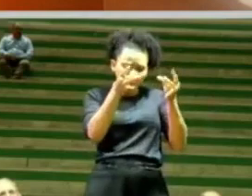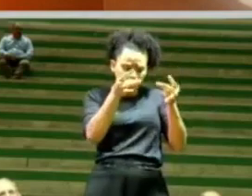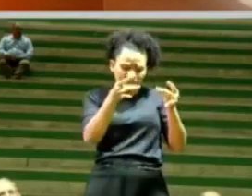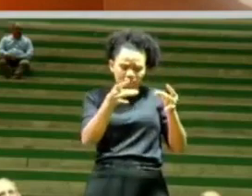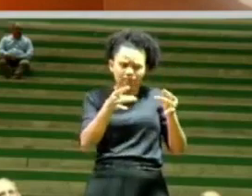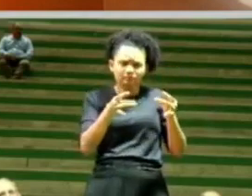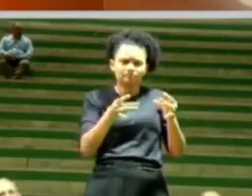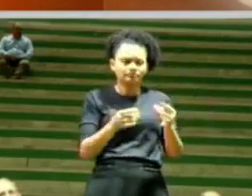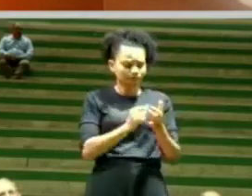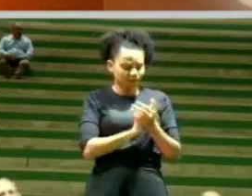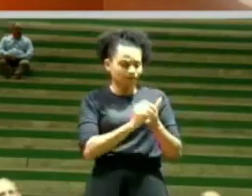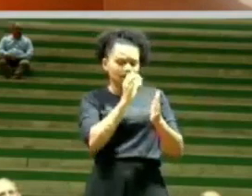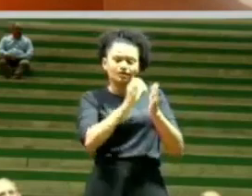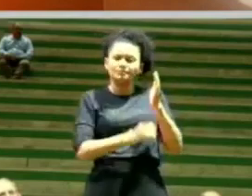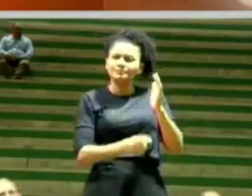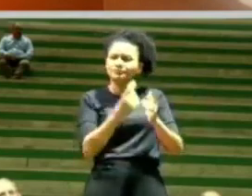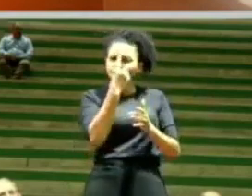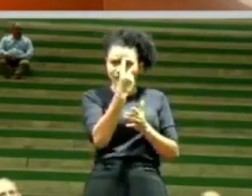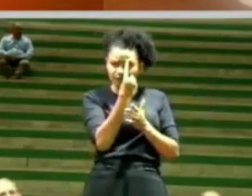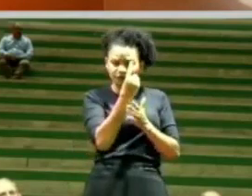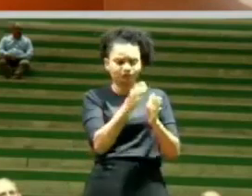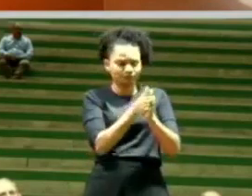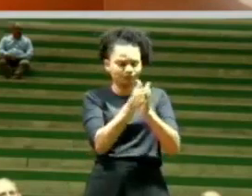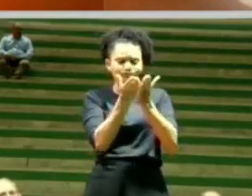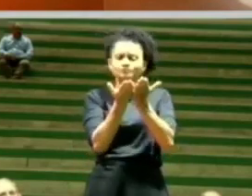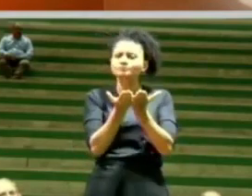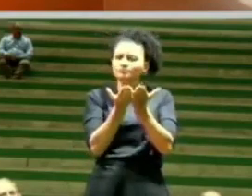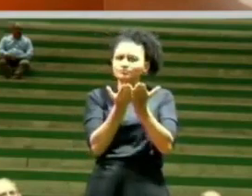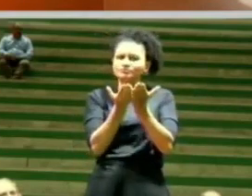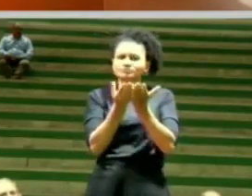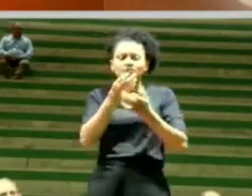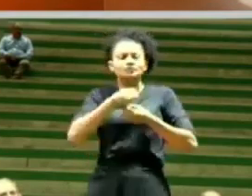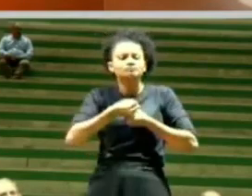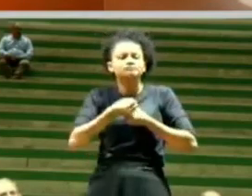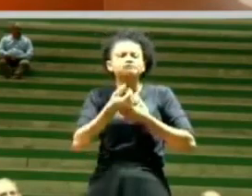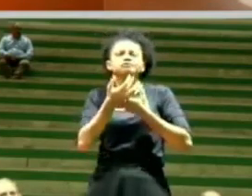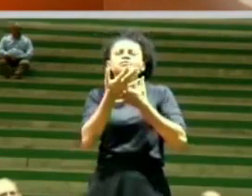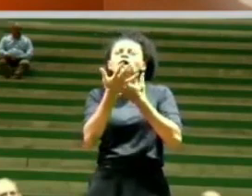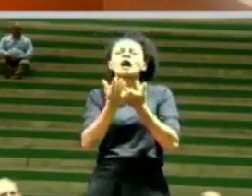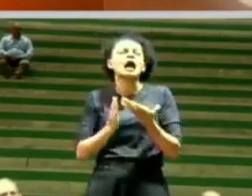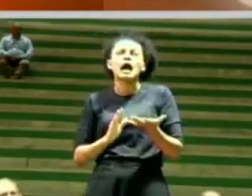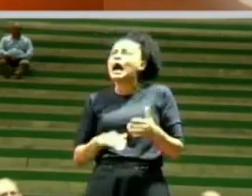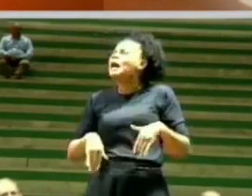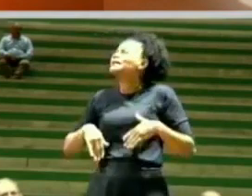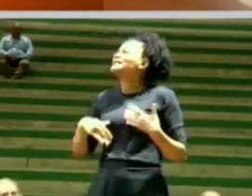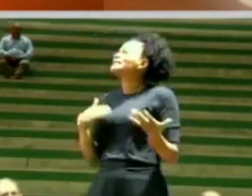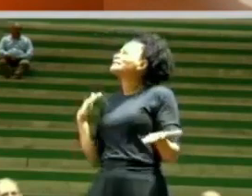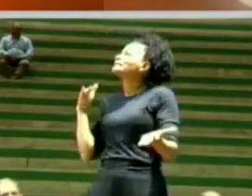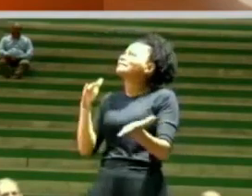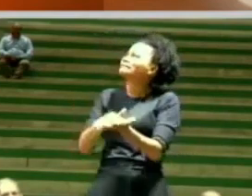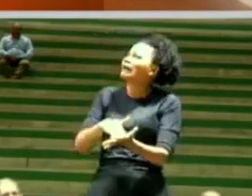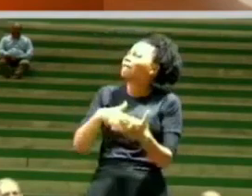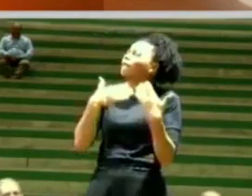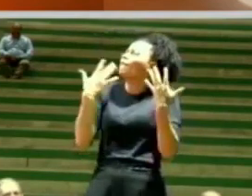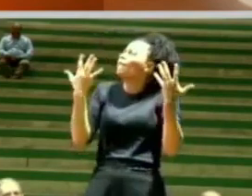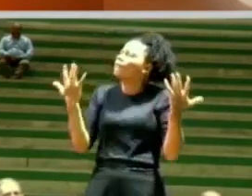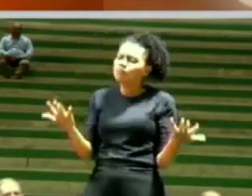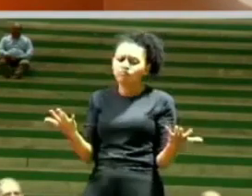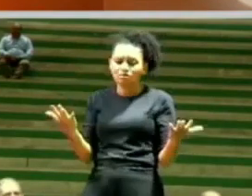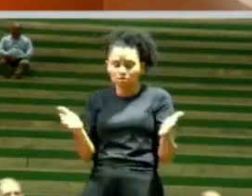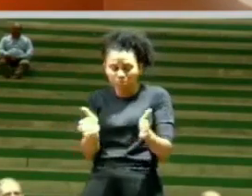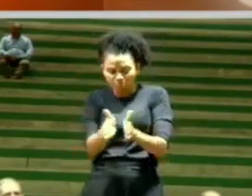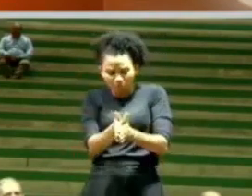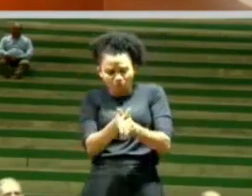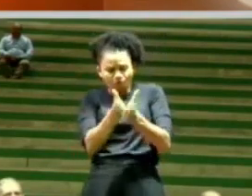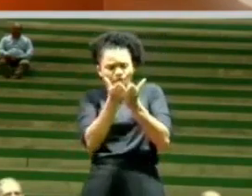bem o capítulo 1 deste livro, é a expressão até quando. Ele abre o seu